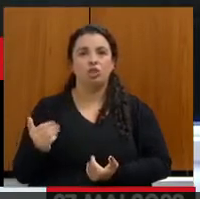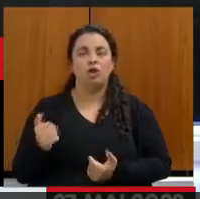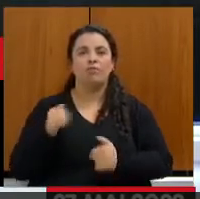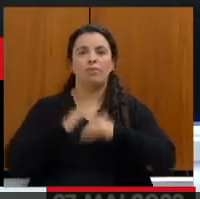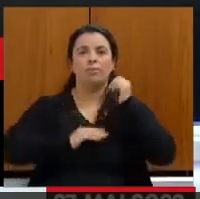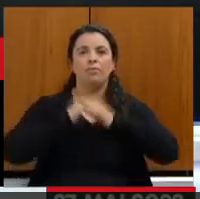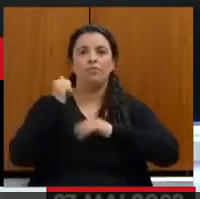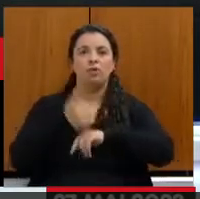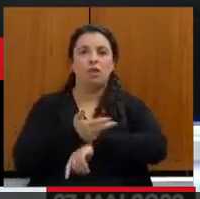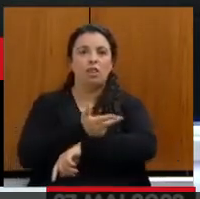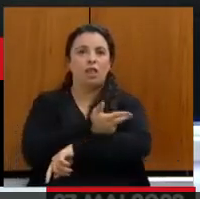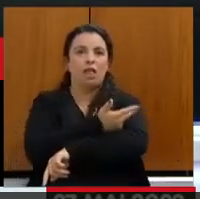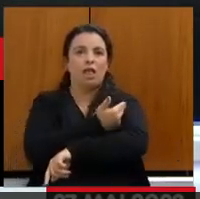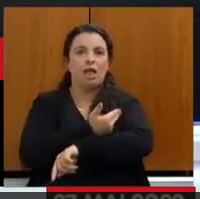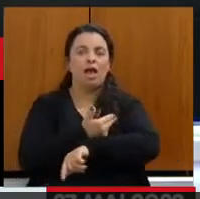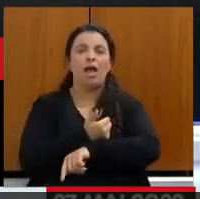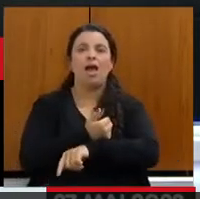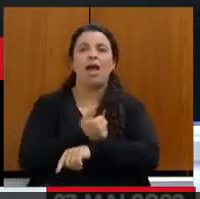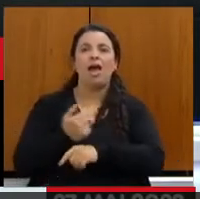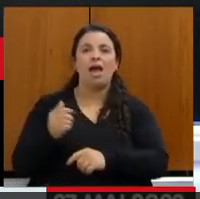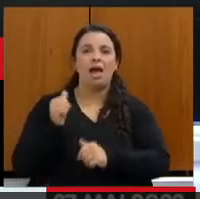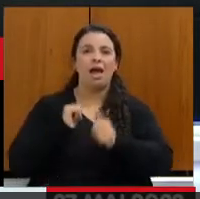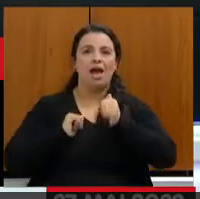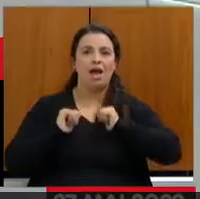artista e grafiteira